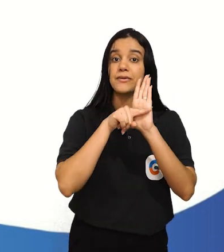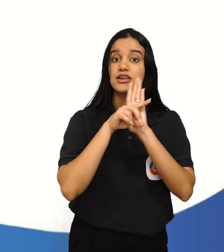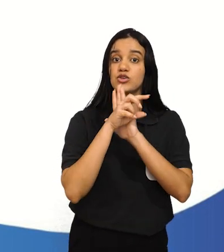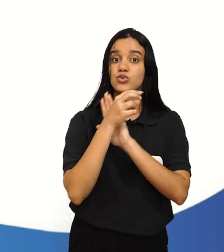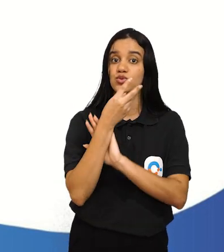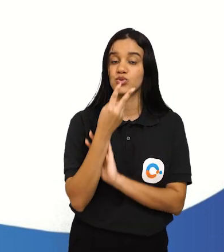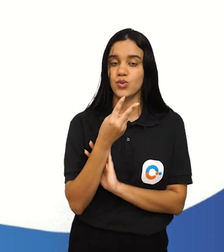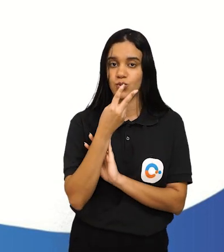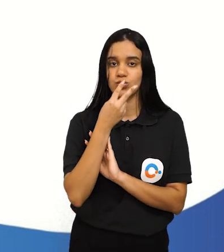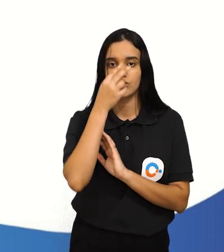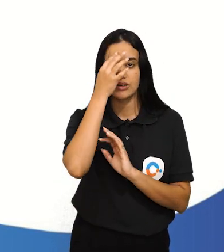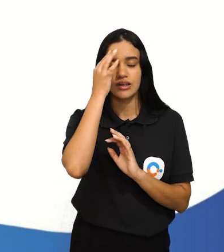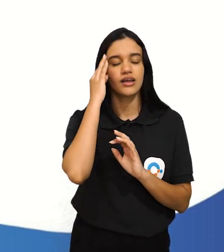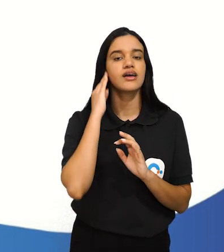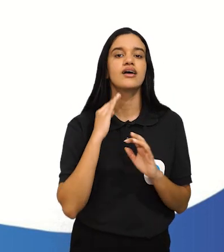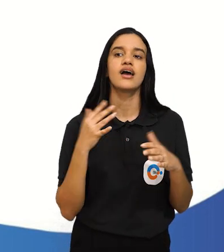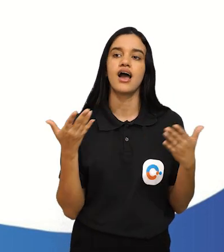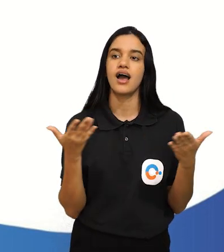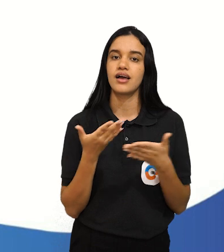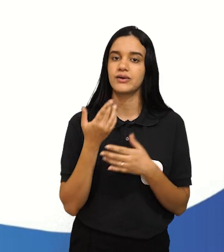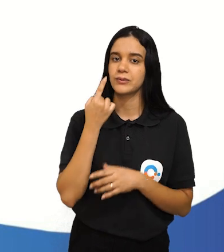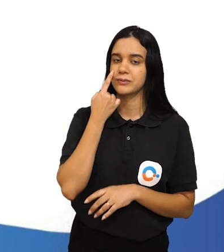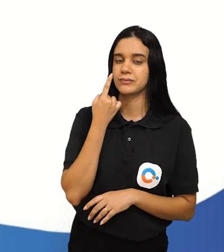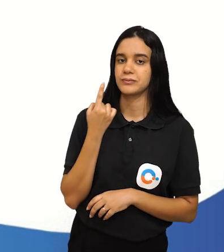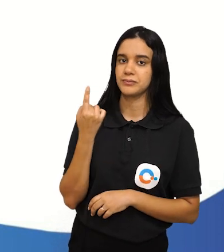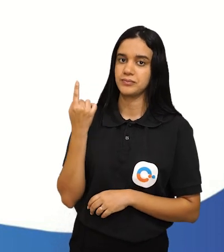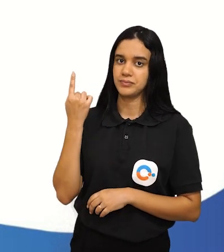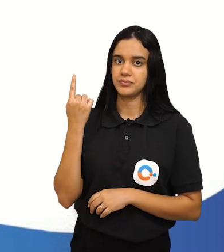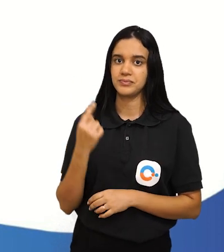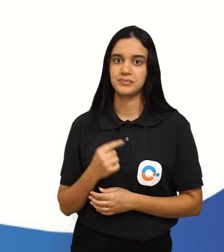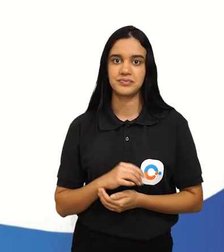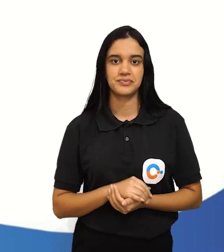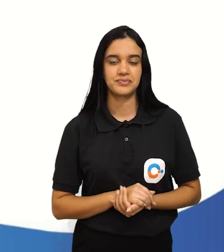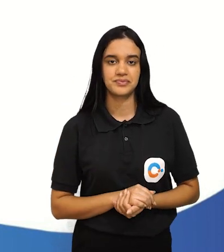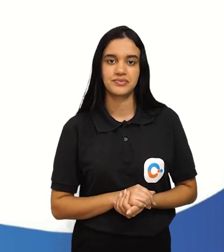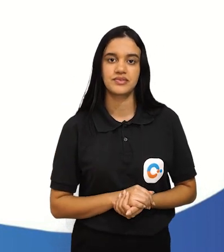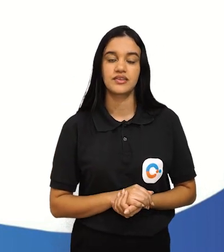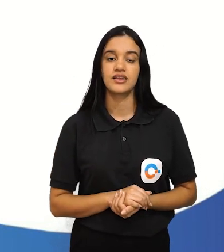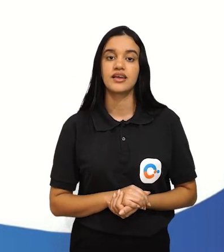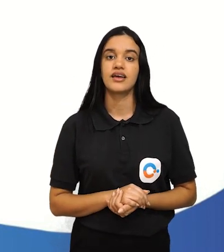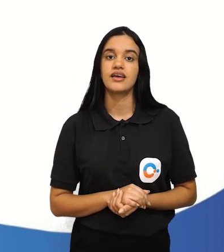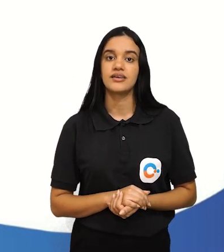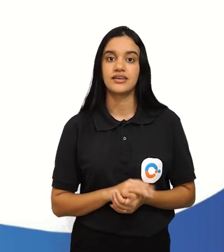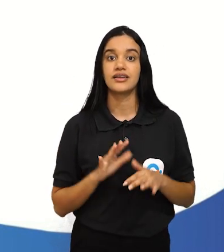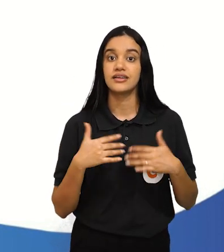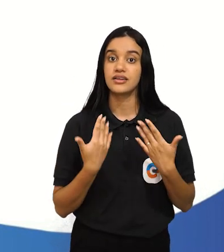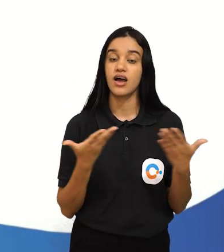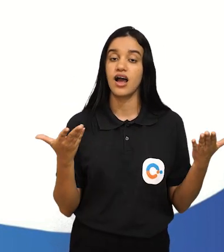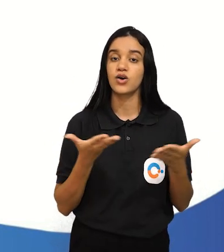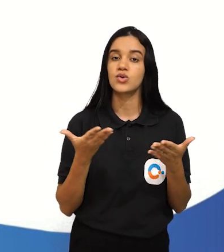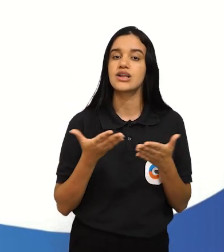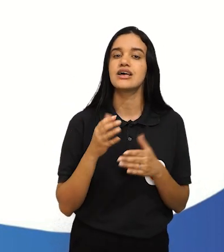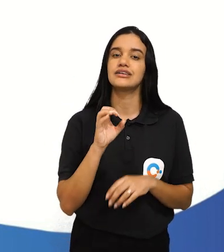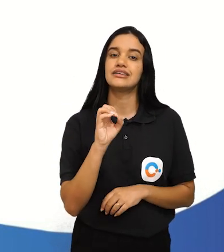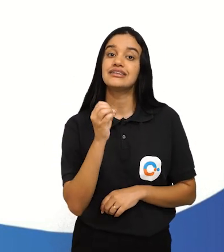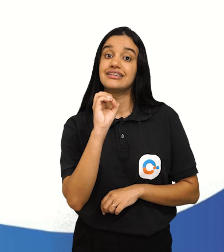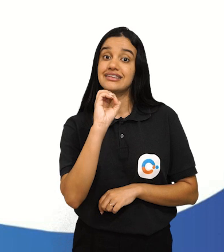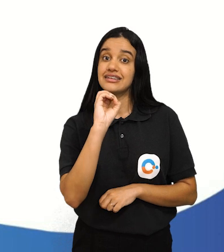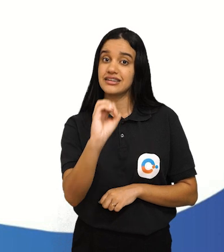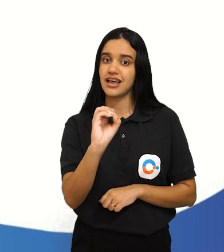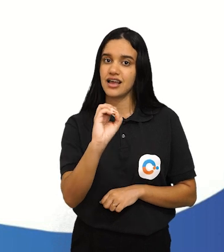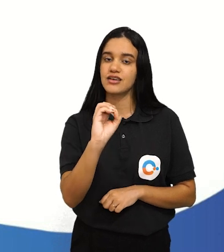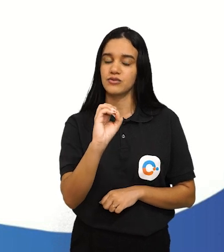vez não dá então vou chegar aqui ó do uma unidade tiro um fica 0 e vai